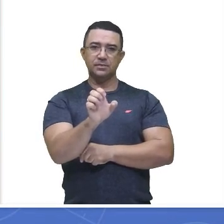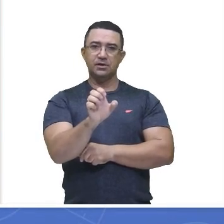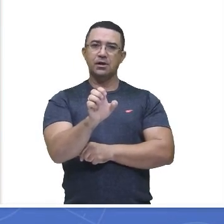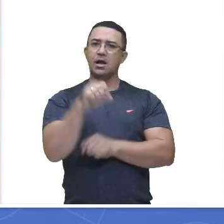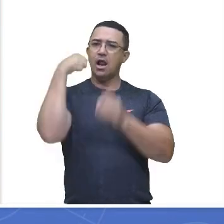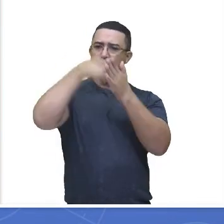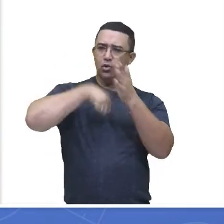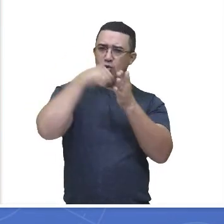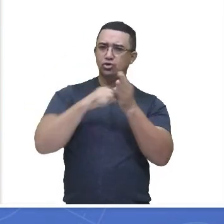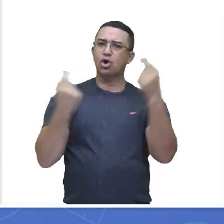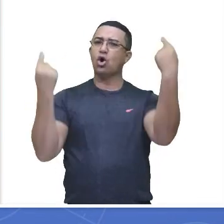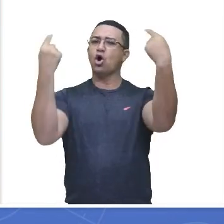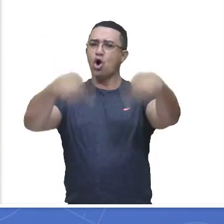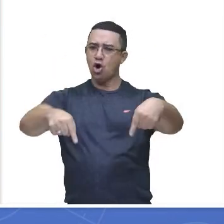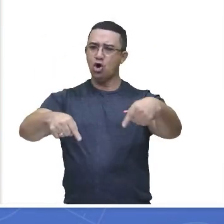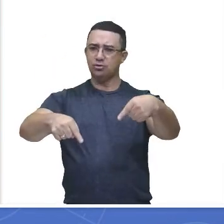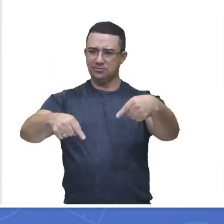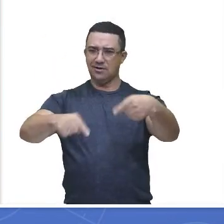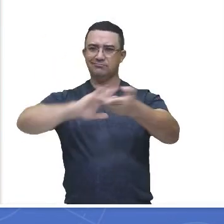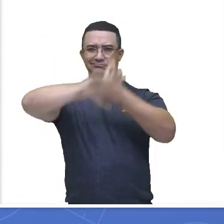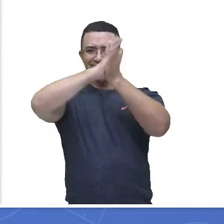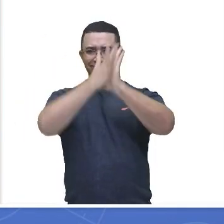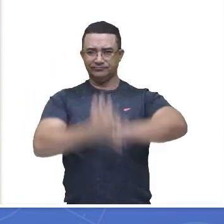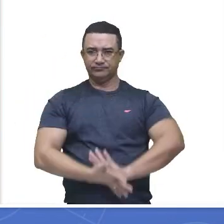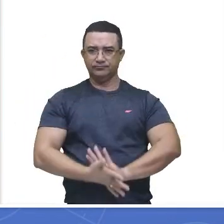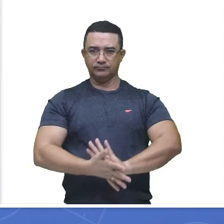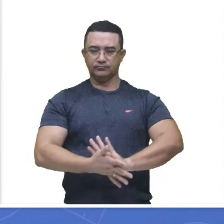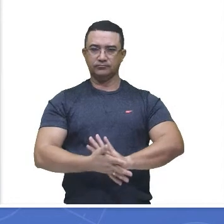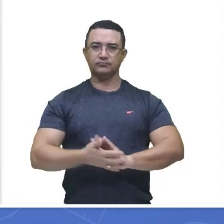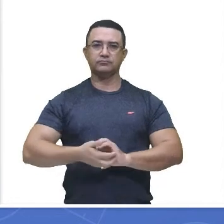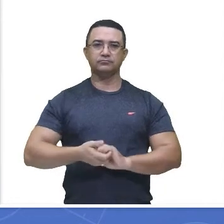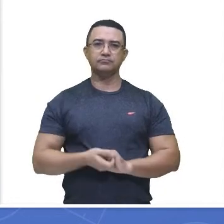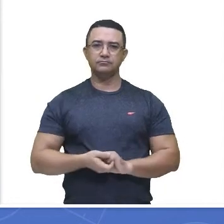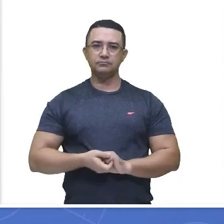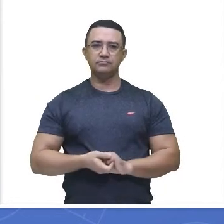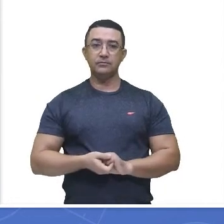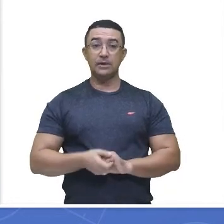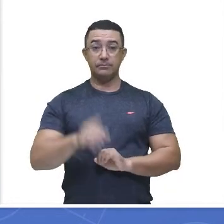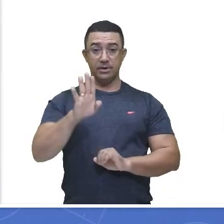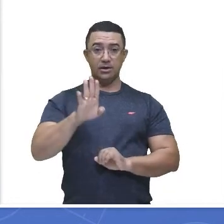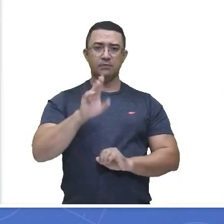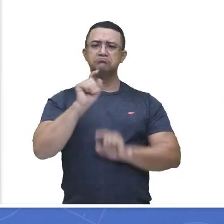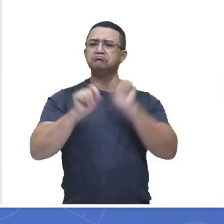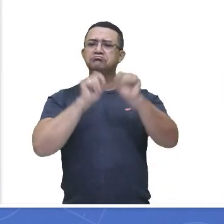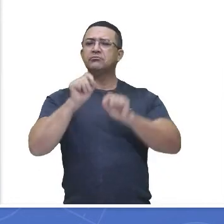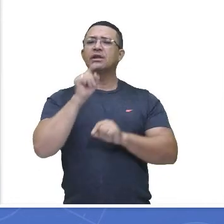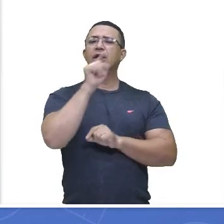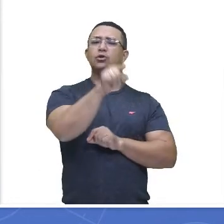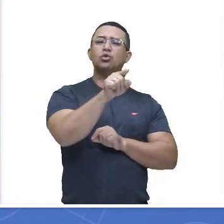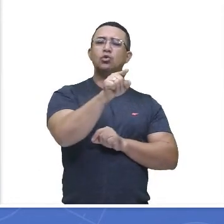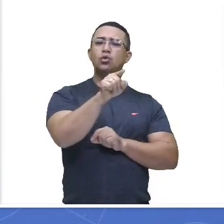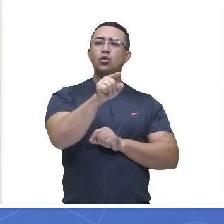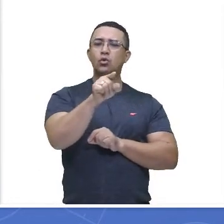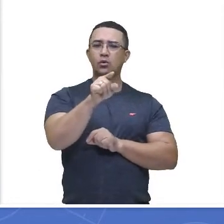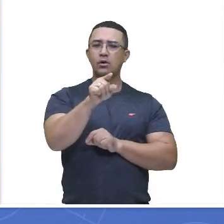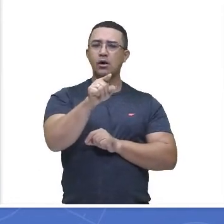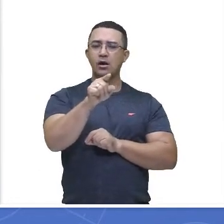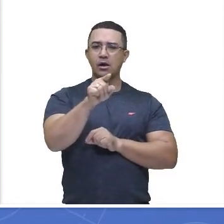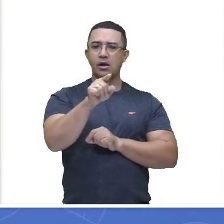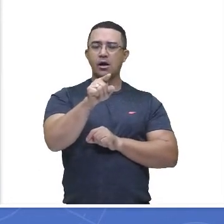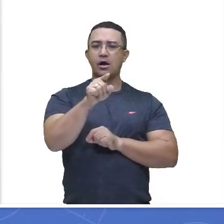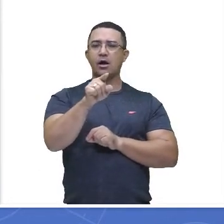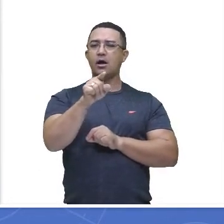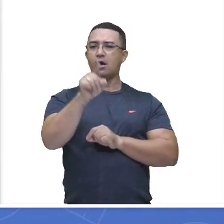luta contra o racismo, eu tenho o verbo empenhar. B, que tu, eu tenho o verbo aprender a ser uma